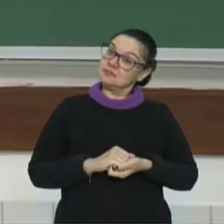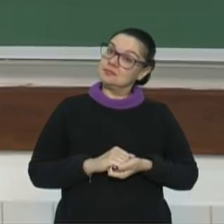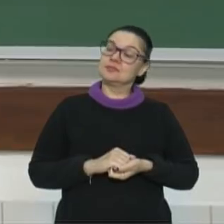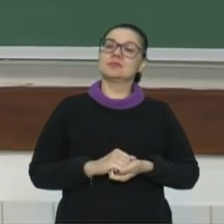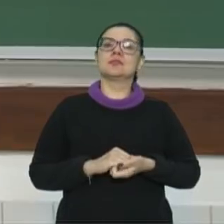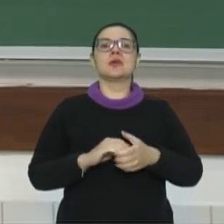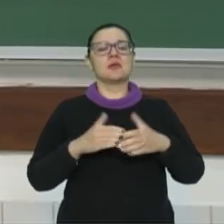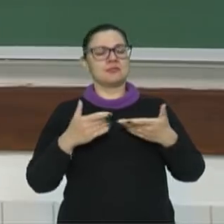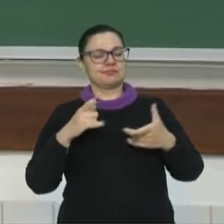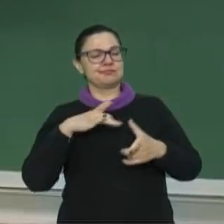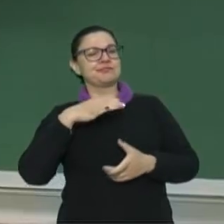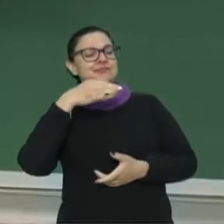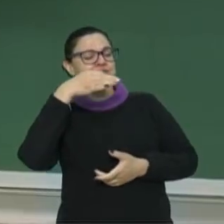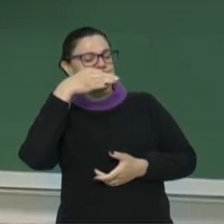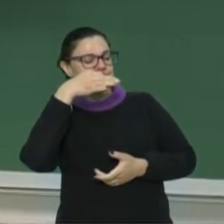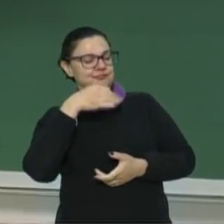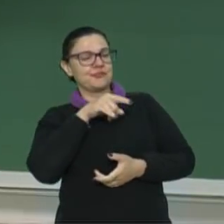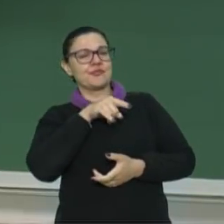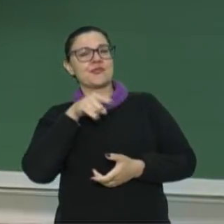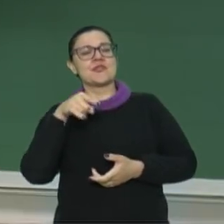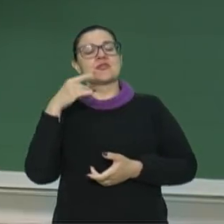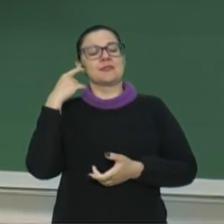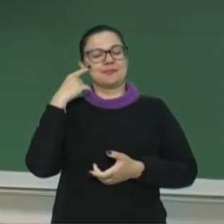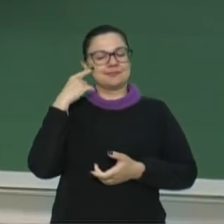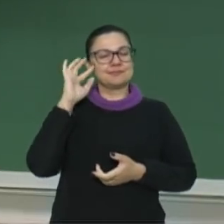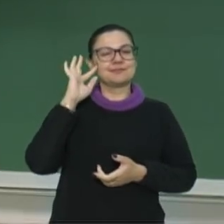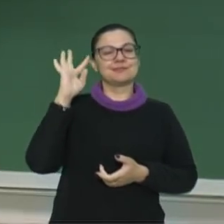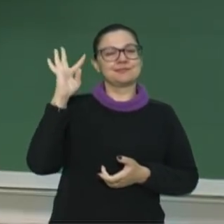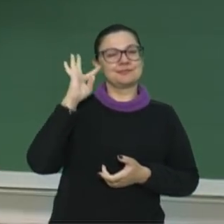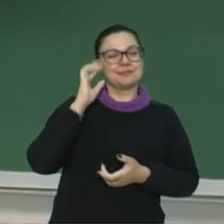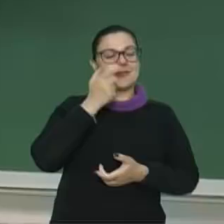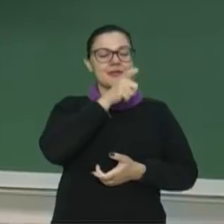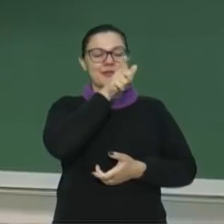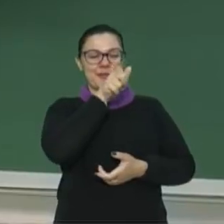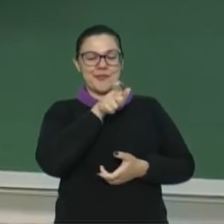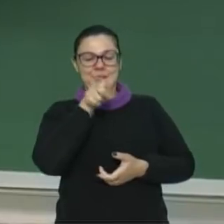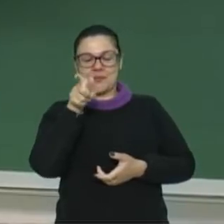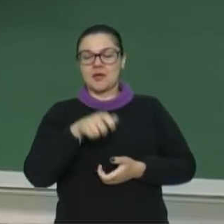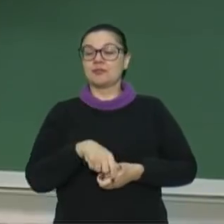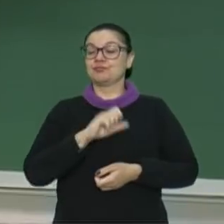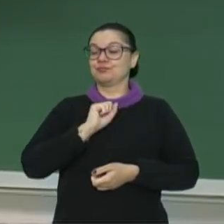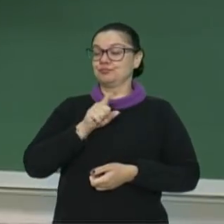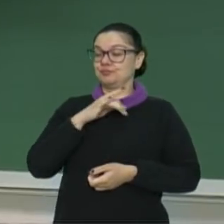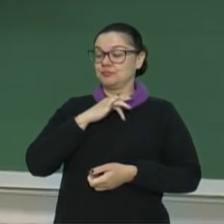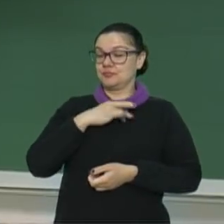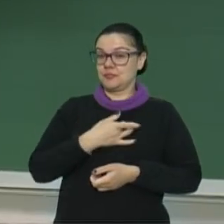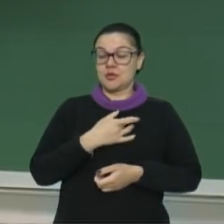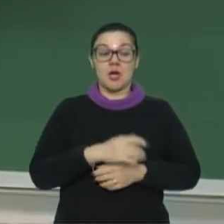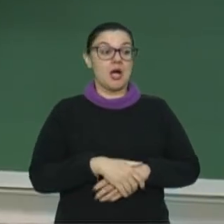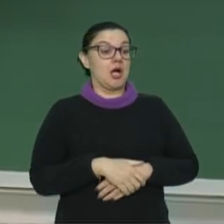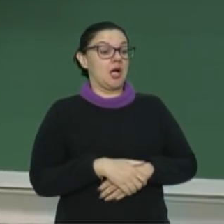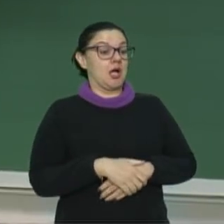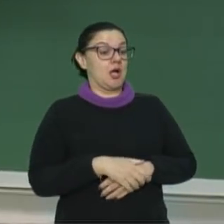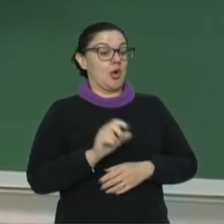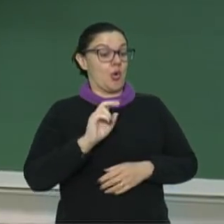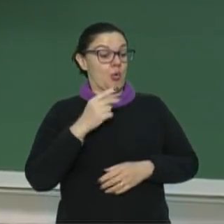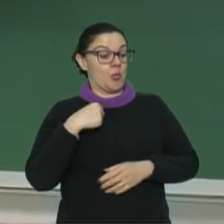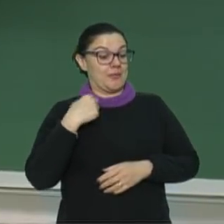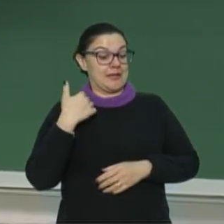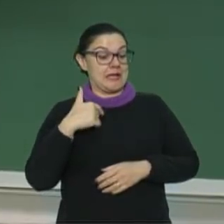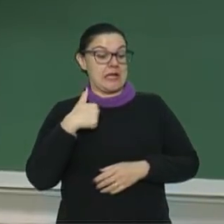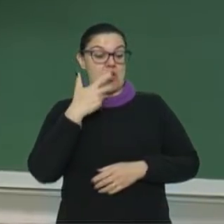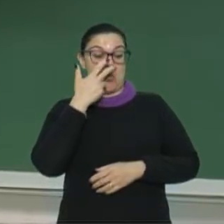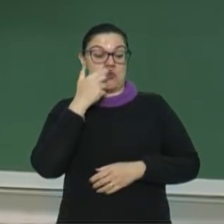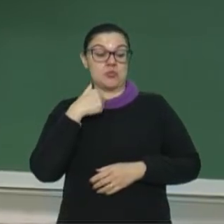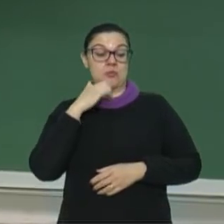Então, com certeza, né? Você já pensou em algumas pessoas, né? Ou às vezes você pensou, nossa, eu acho que eu me faço